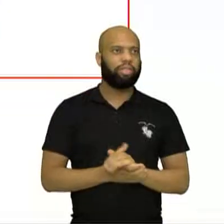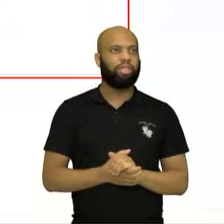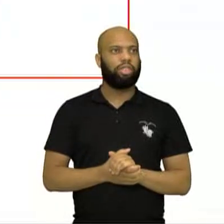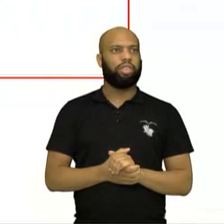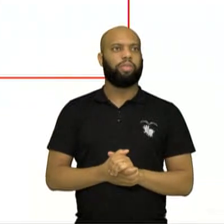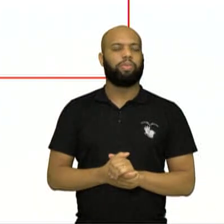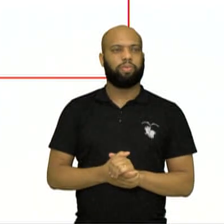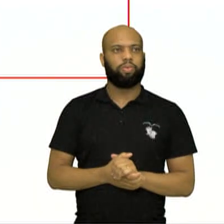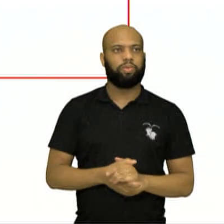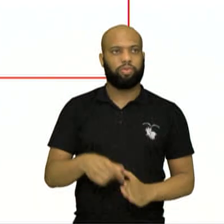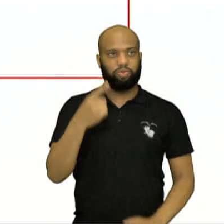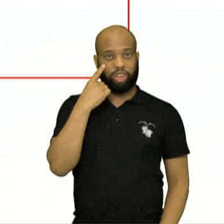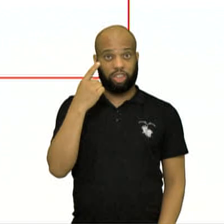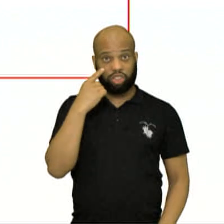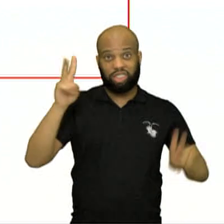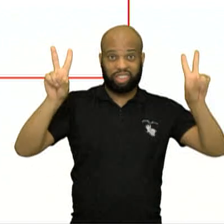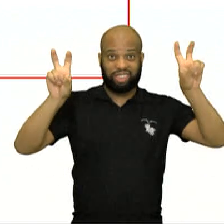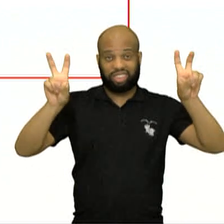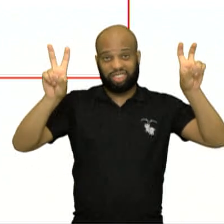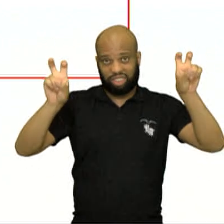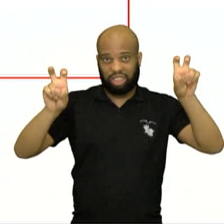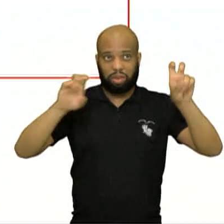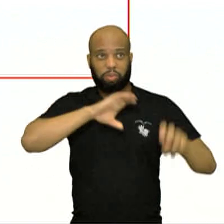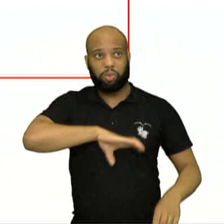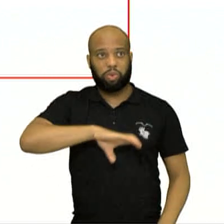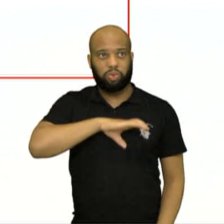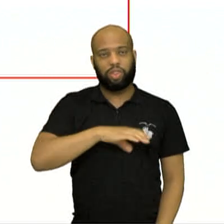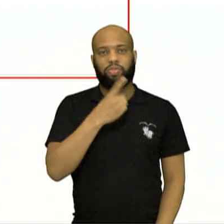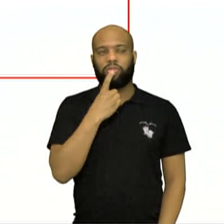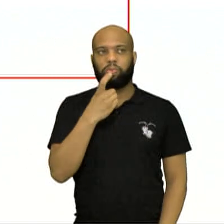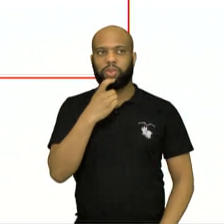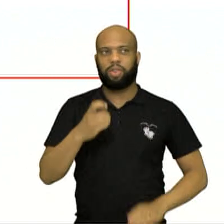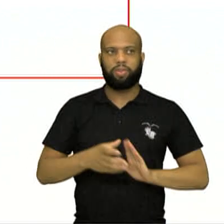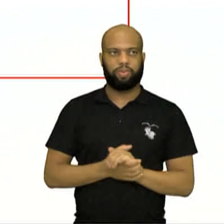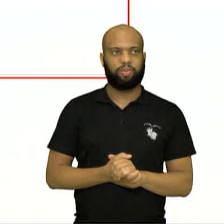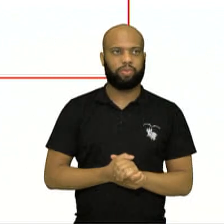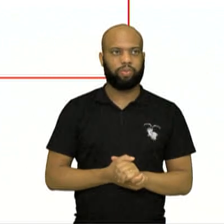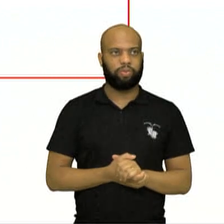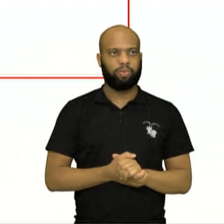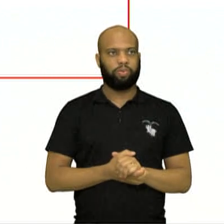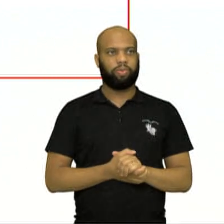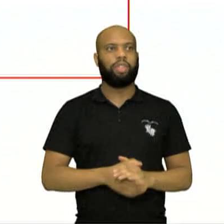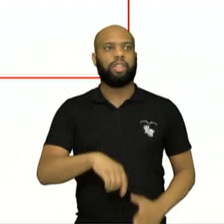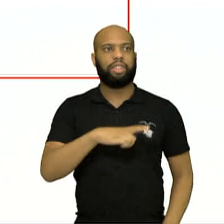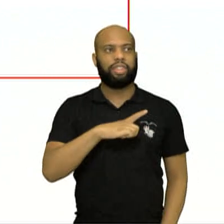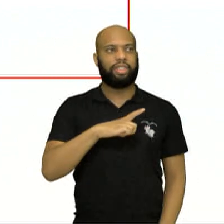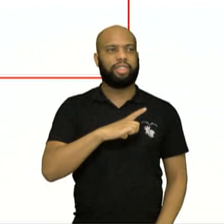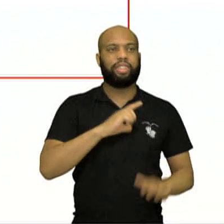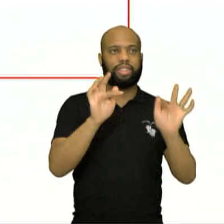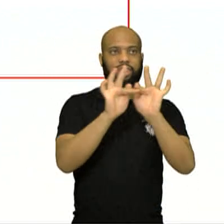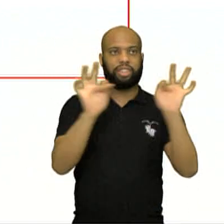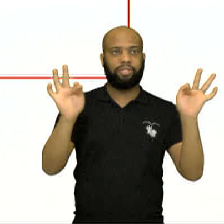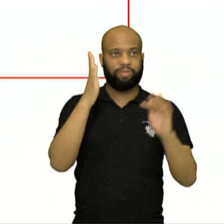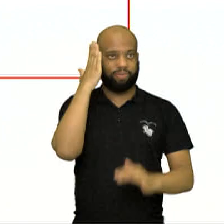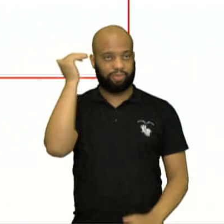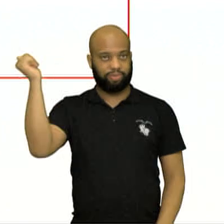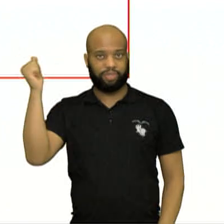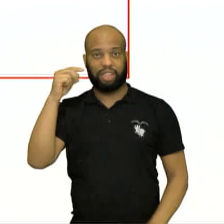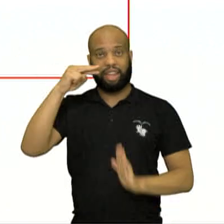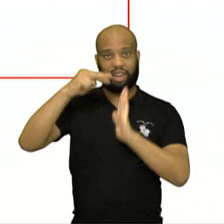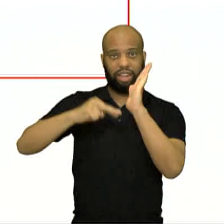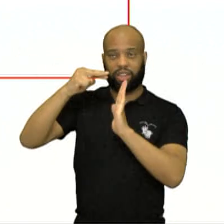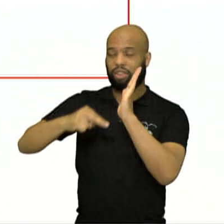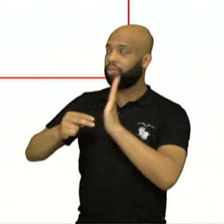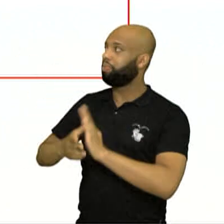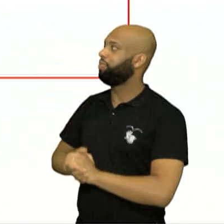Velozes e Furiosos. E a nossa frase aqui é: No matter where you are, whether it's a